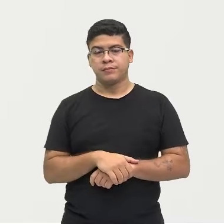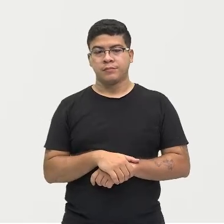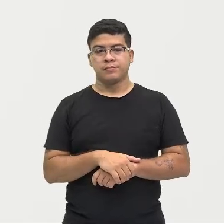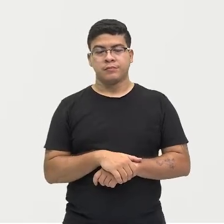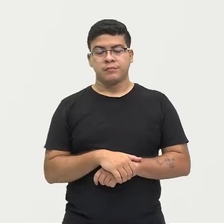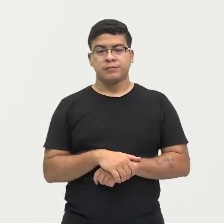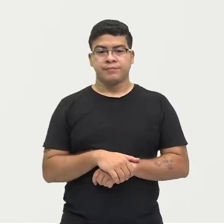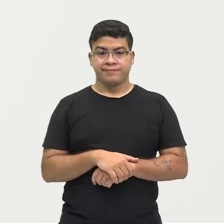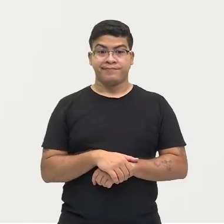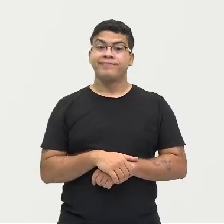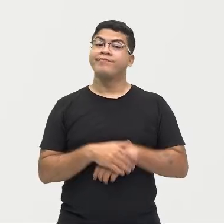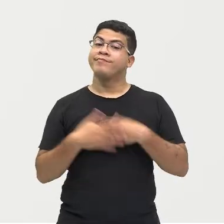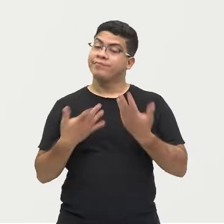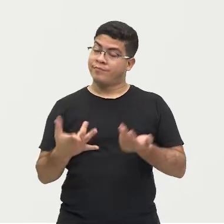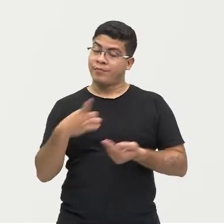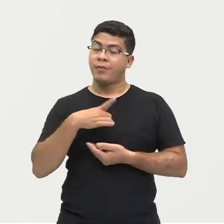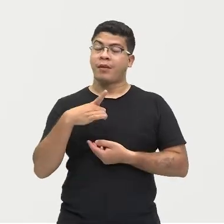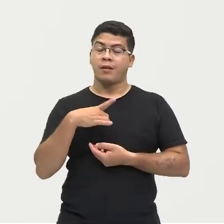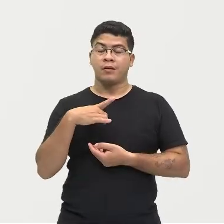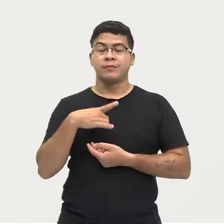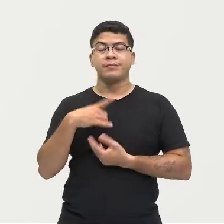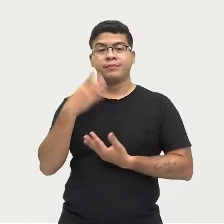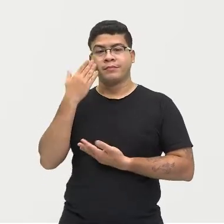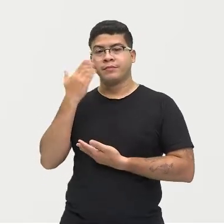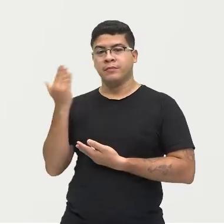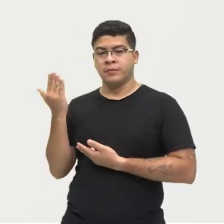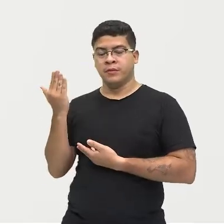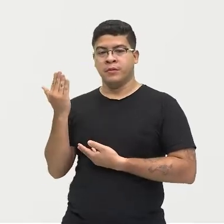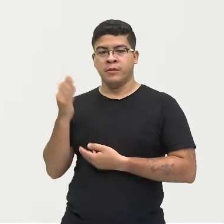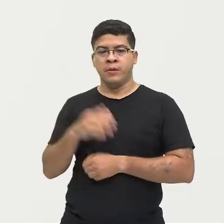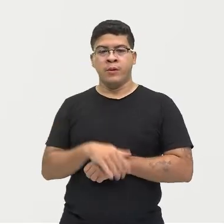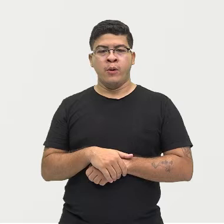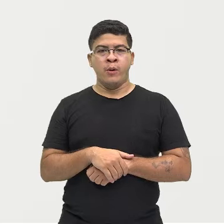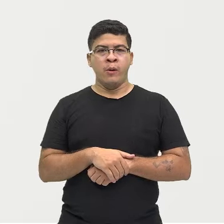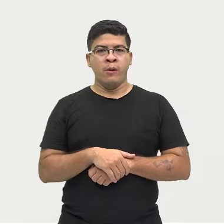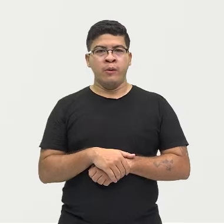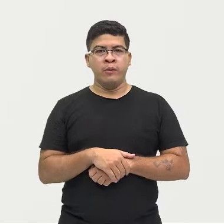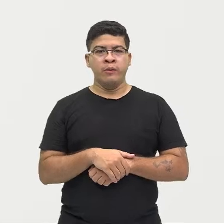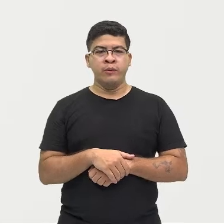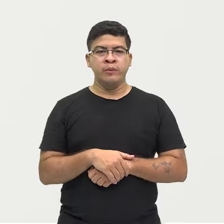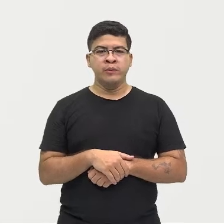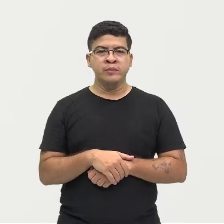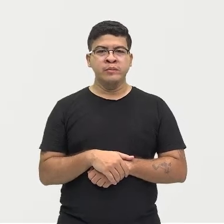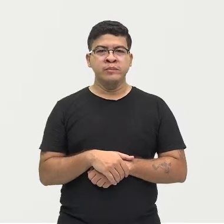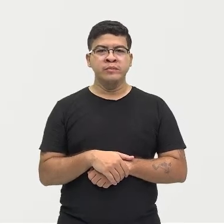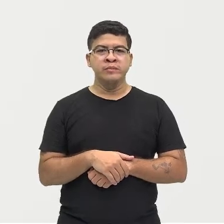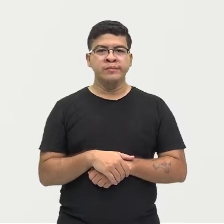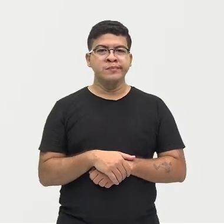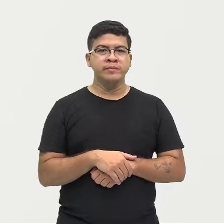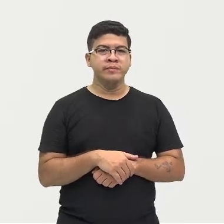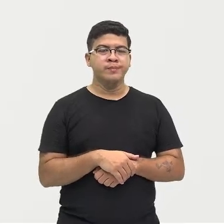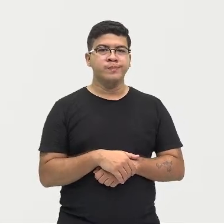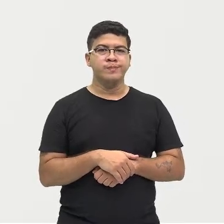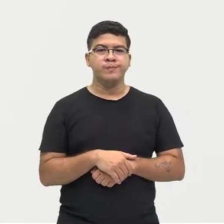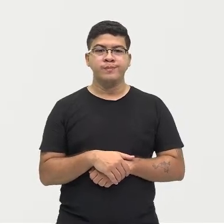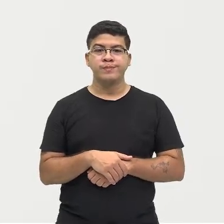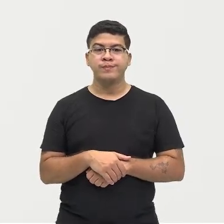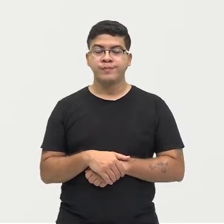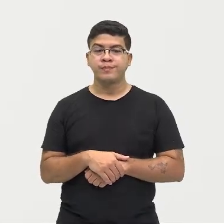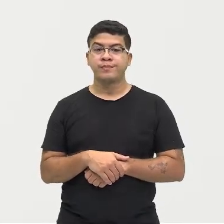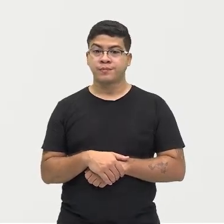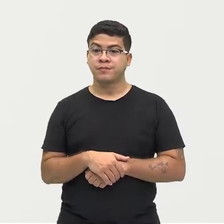Uma outra classificação é classificar quanto à quantidade de grupos aminos que